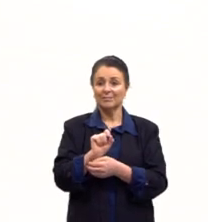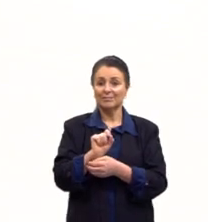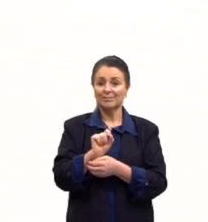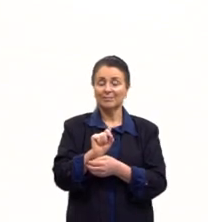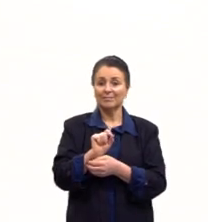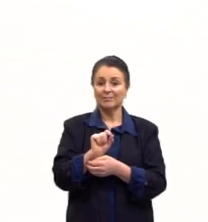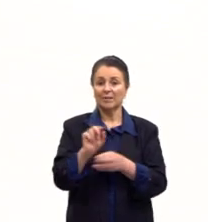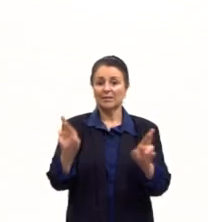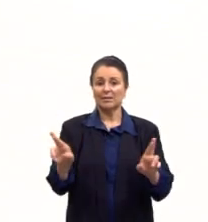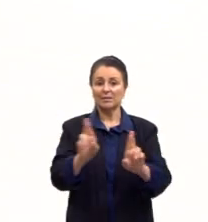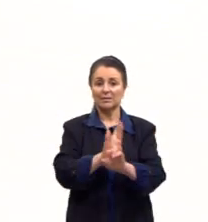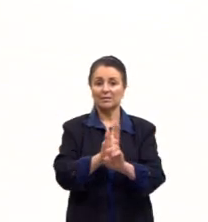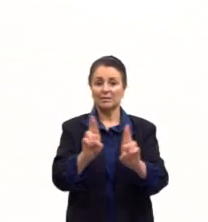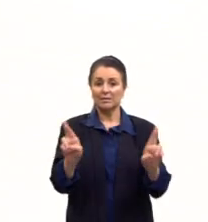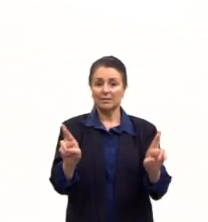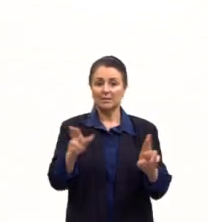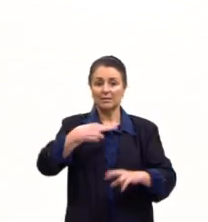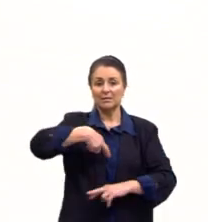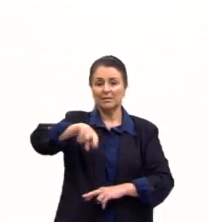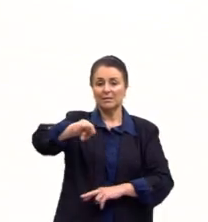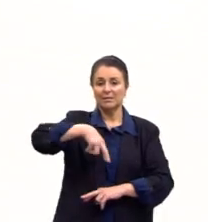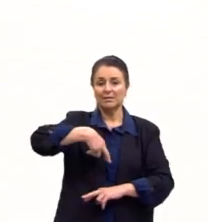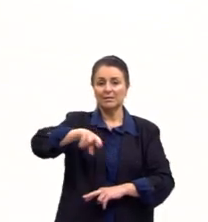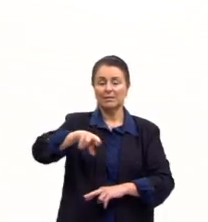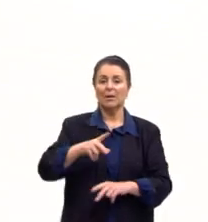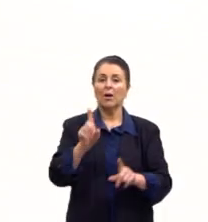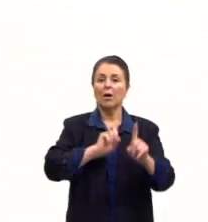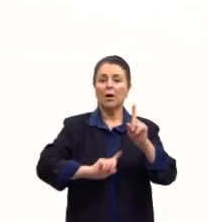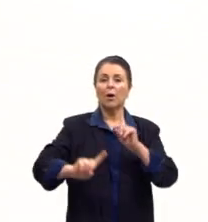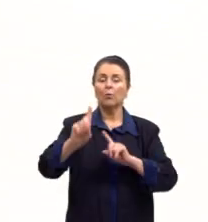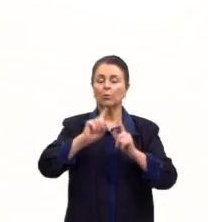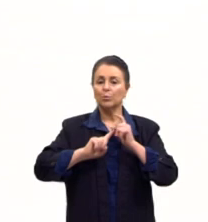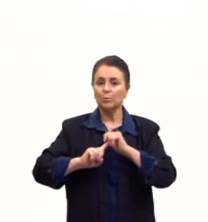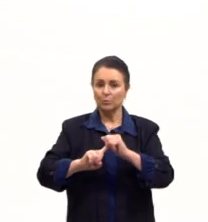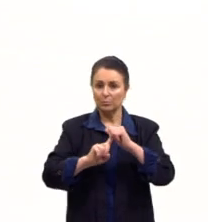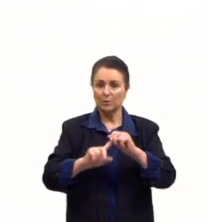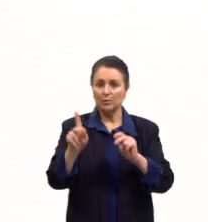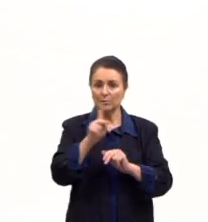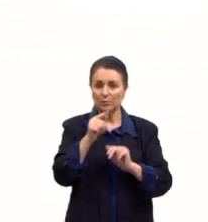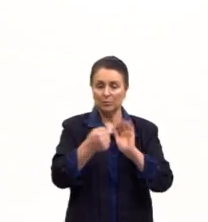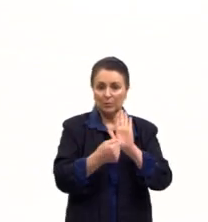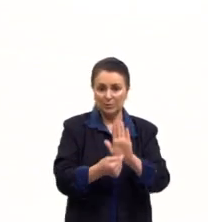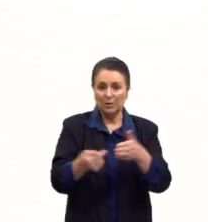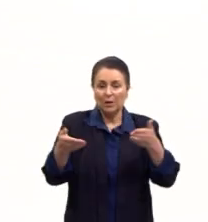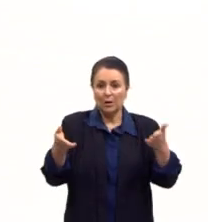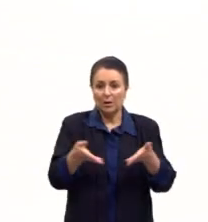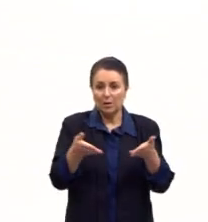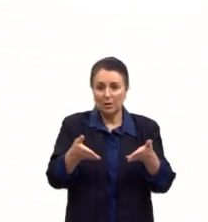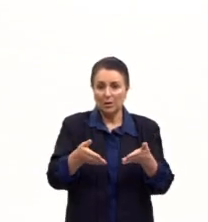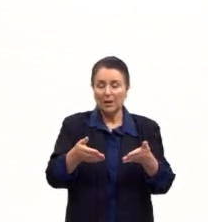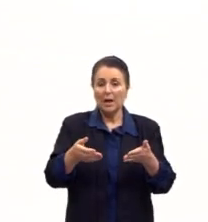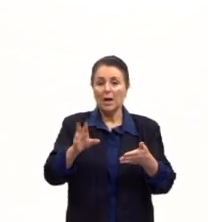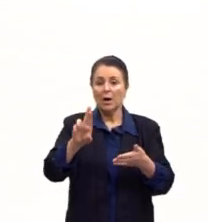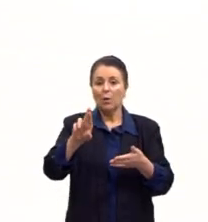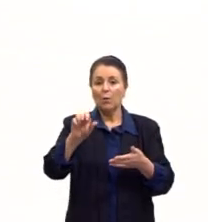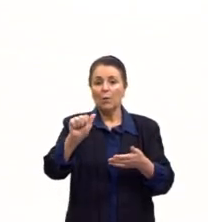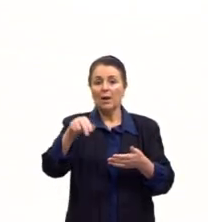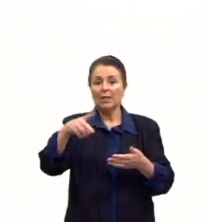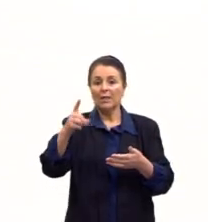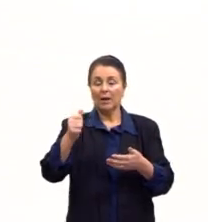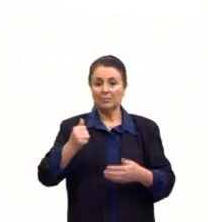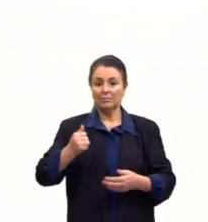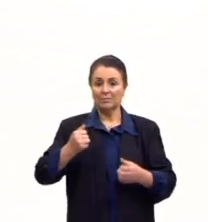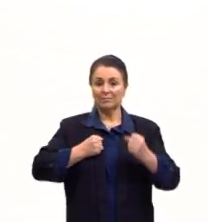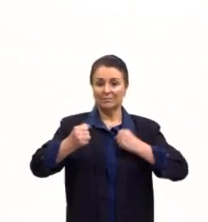é relacionado aos religiosos tá alguns dos principais que eu trago para vocês por exemplo em Ruanda né Nós